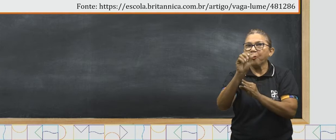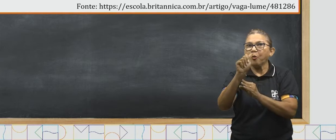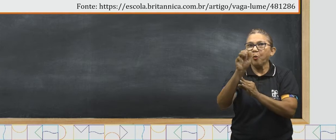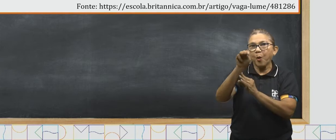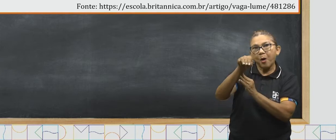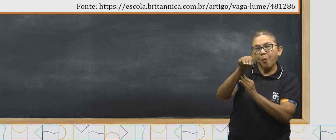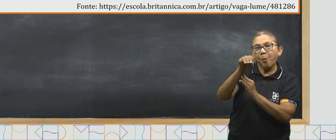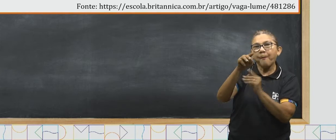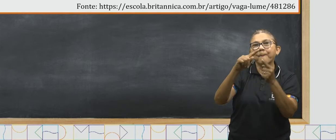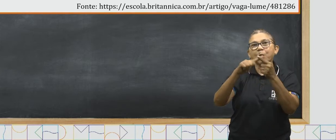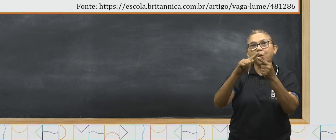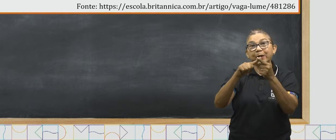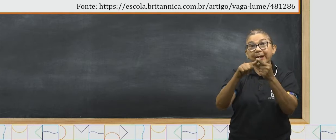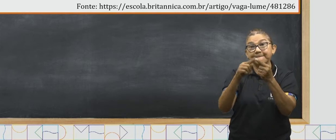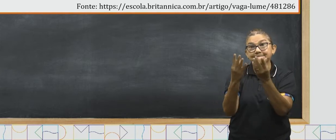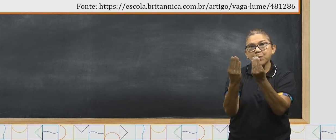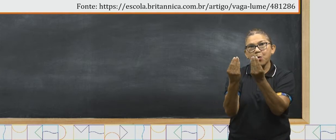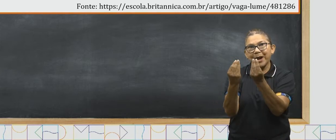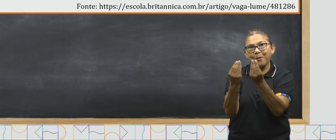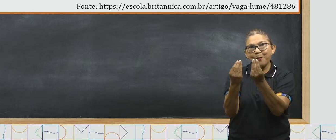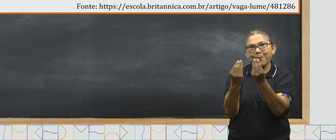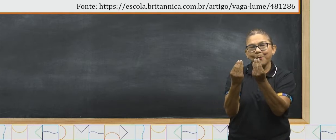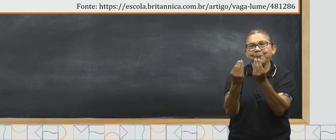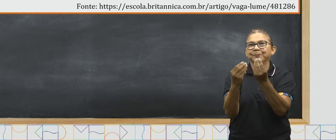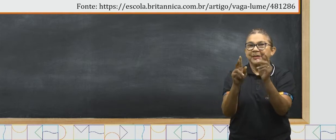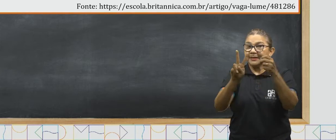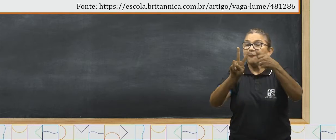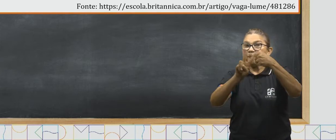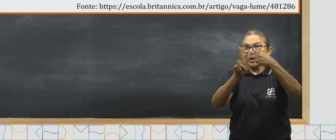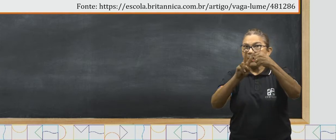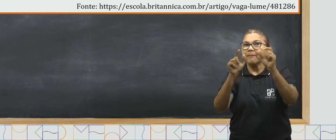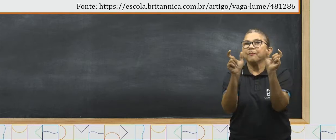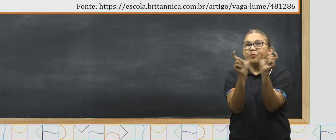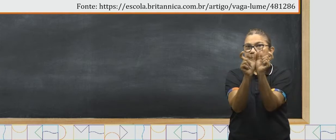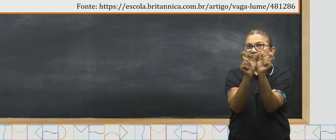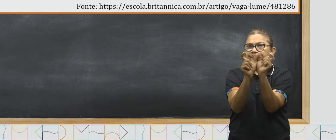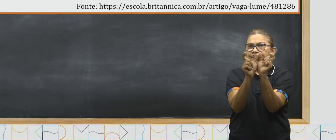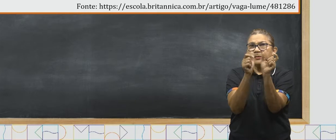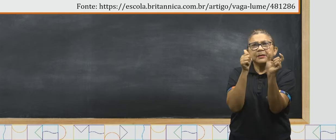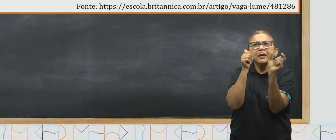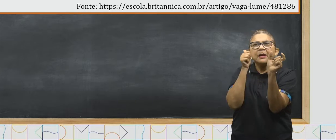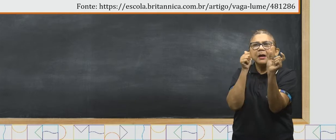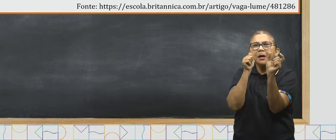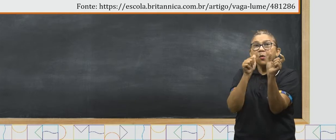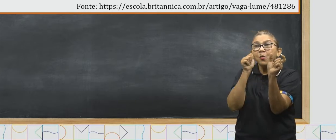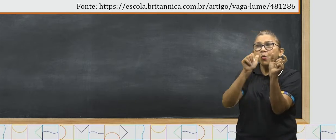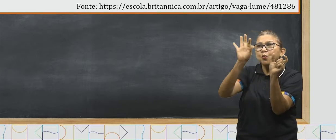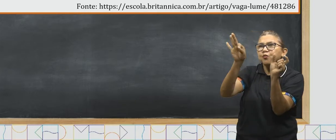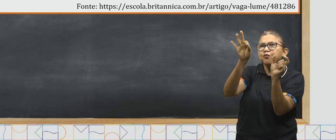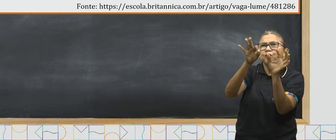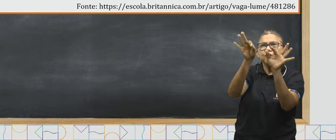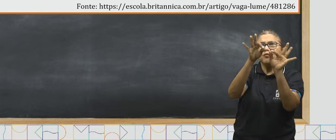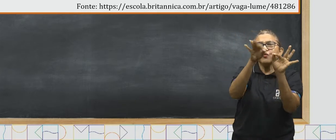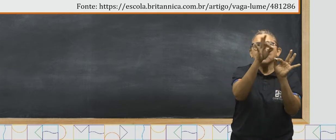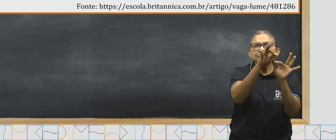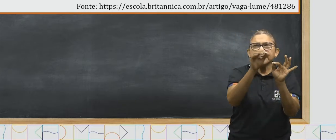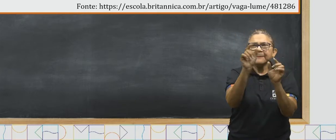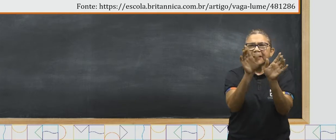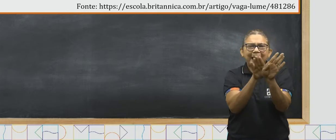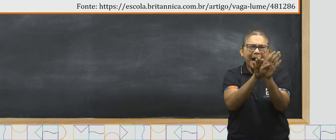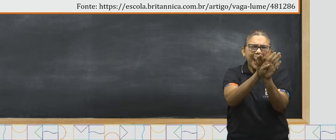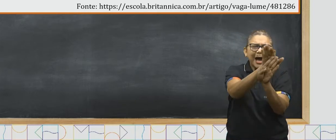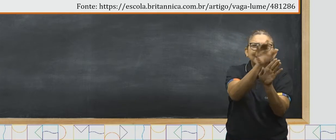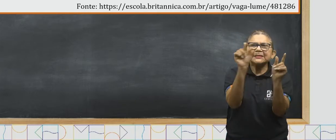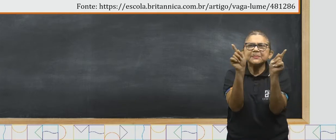não voa. Próximo. As fêmeas têm asas pequenas ou muitas vezes não